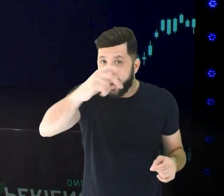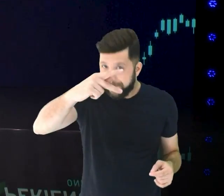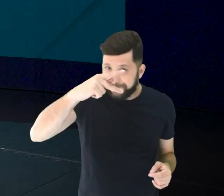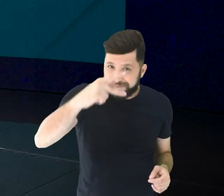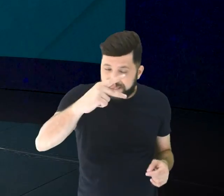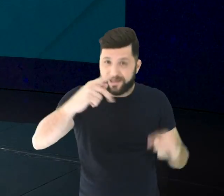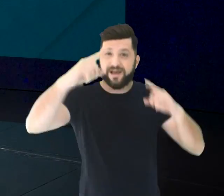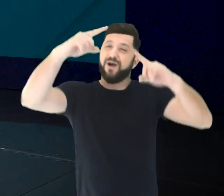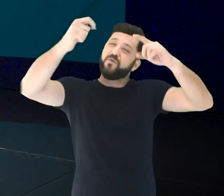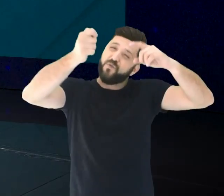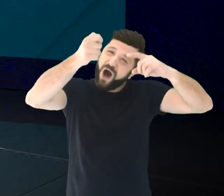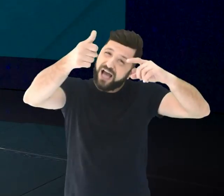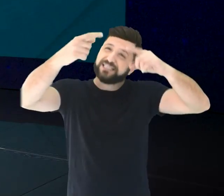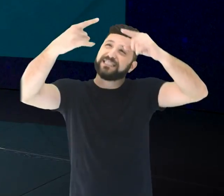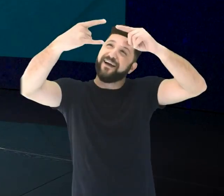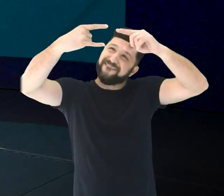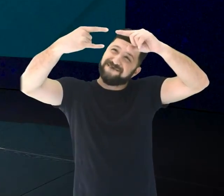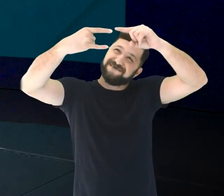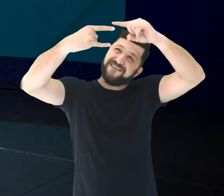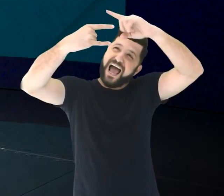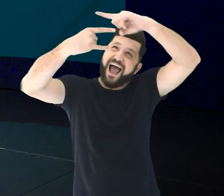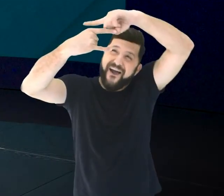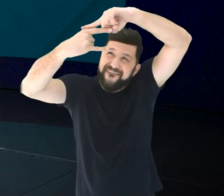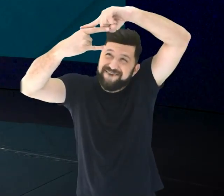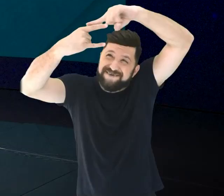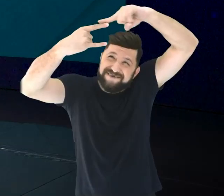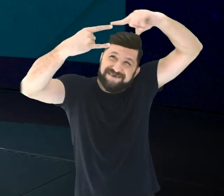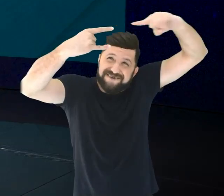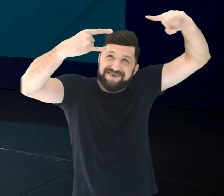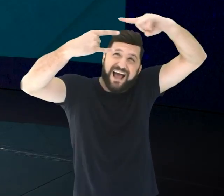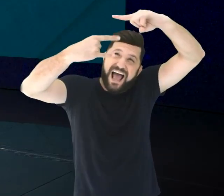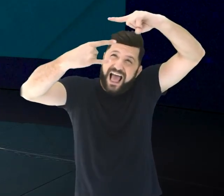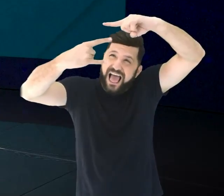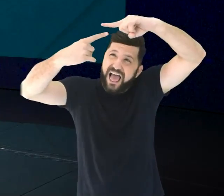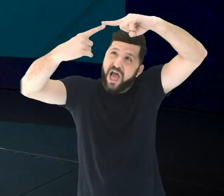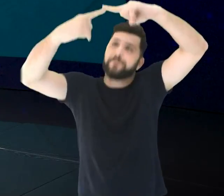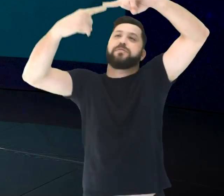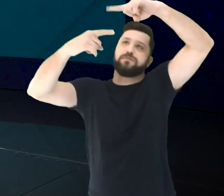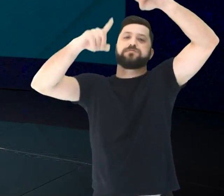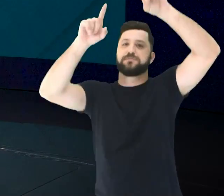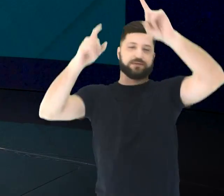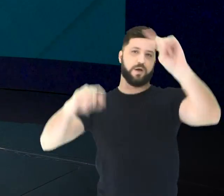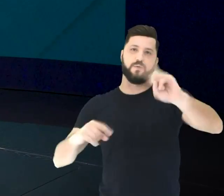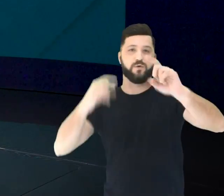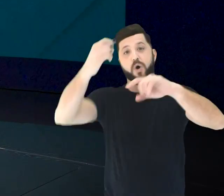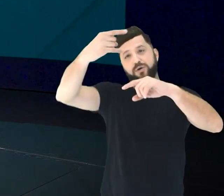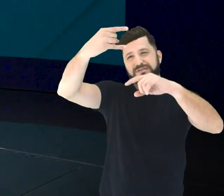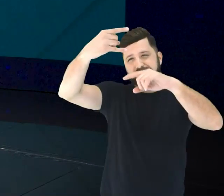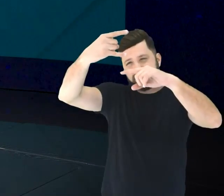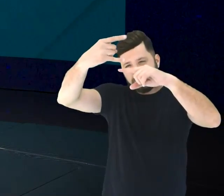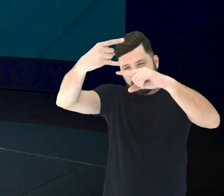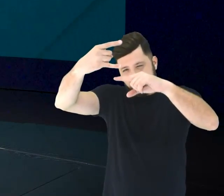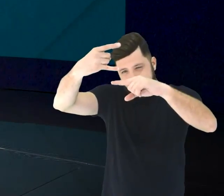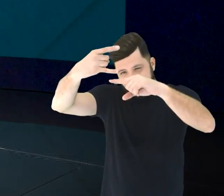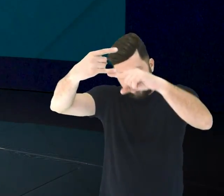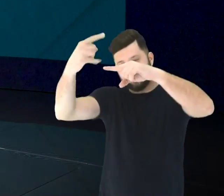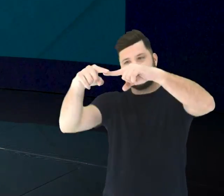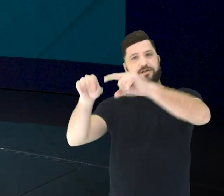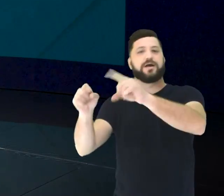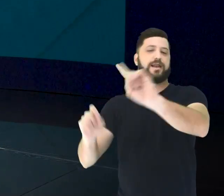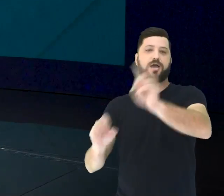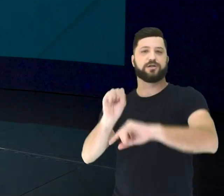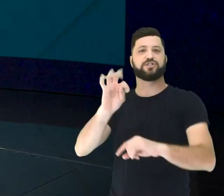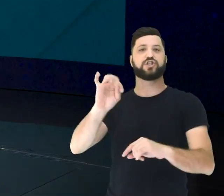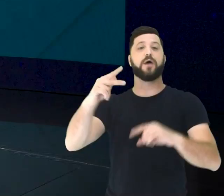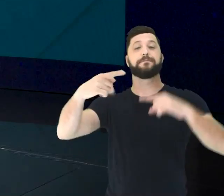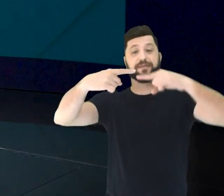se eu quiser entrar nessa barra aqui no fechamento dela que é o jeito que eu Renan usualmente entro tá pessoal entrei no fechamento